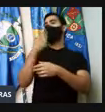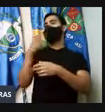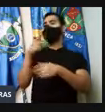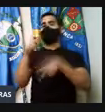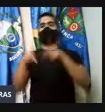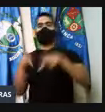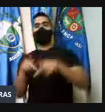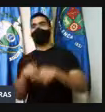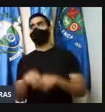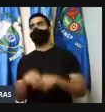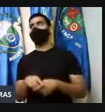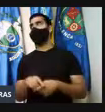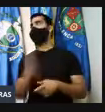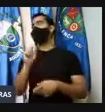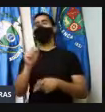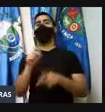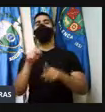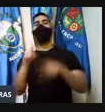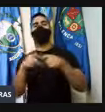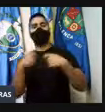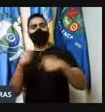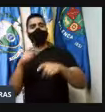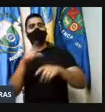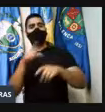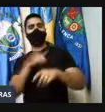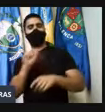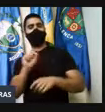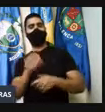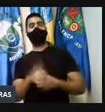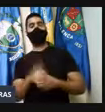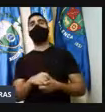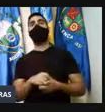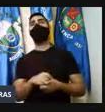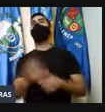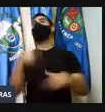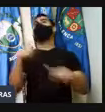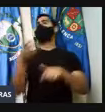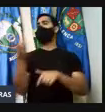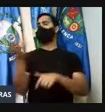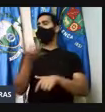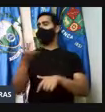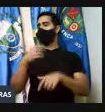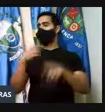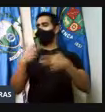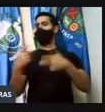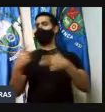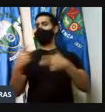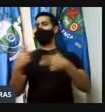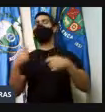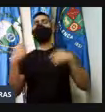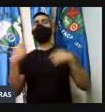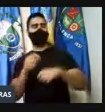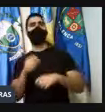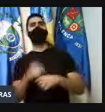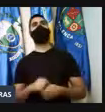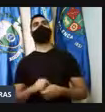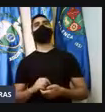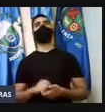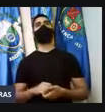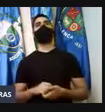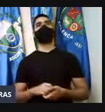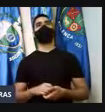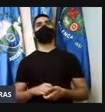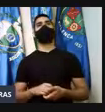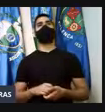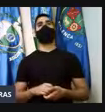Agora, e que a população tenha um serviço de qualidade naquilo que o povo precisa e merece. Então, senhor presidente, é